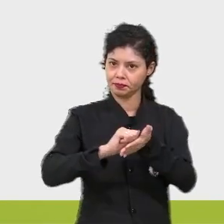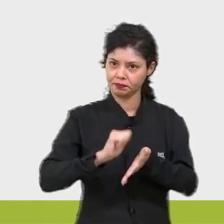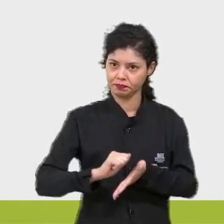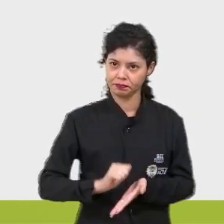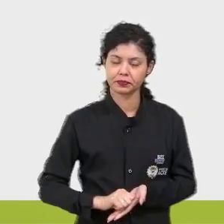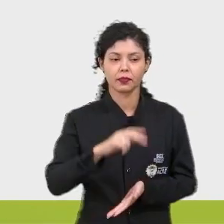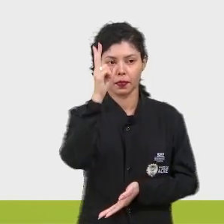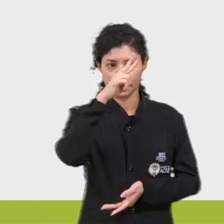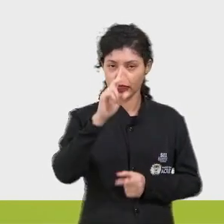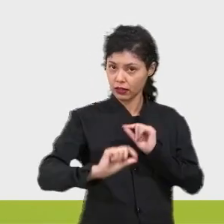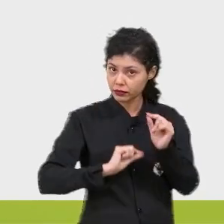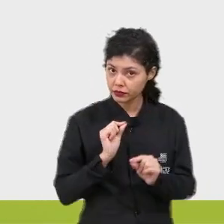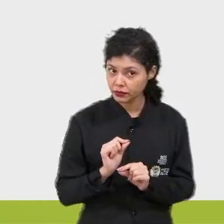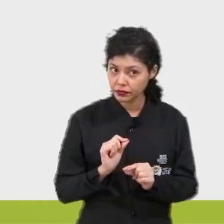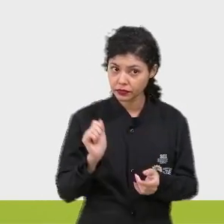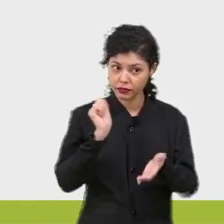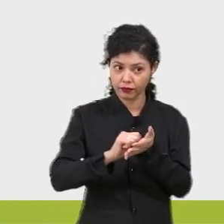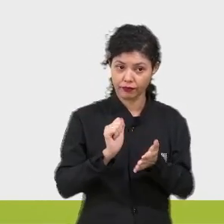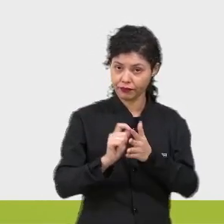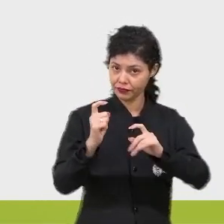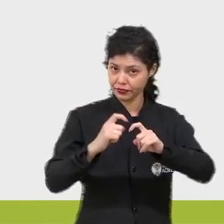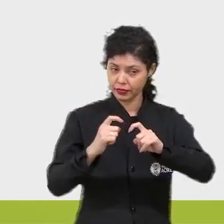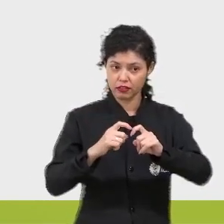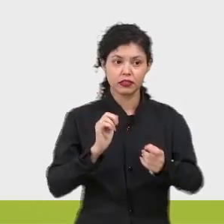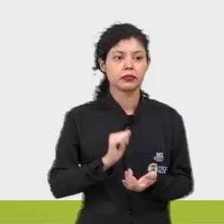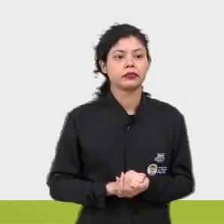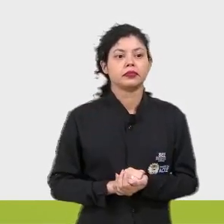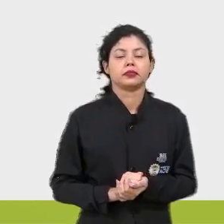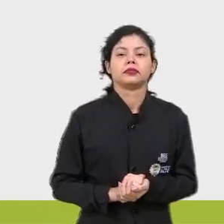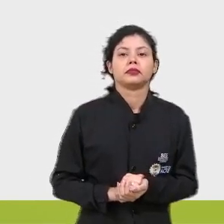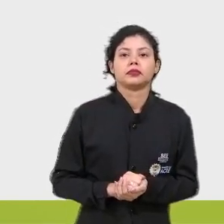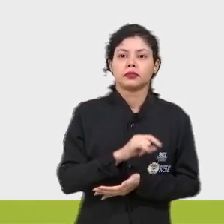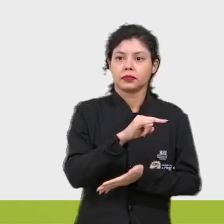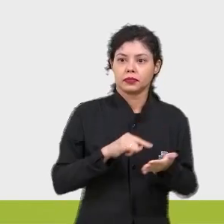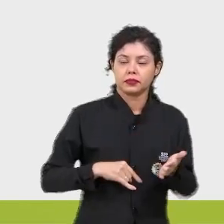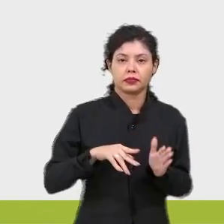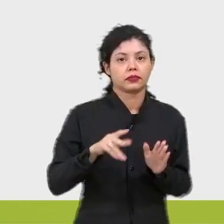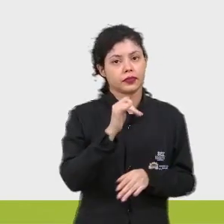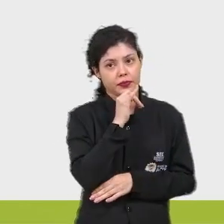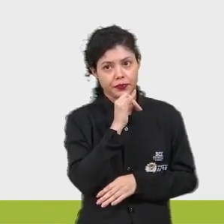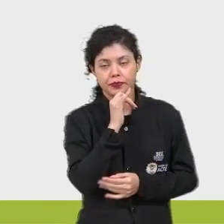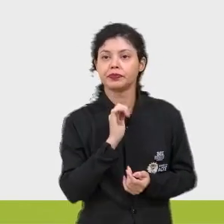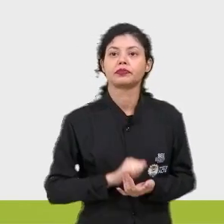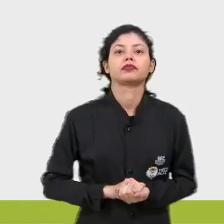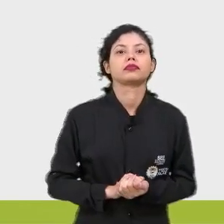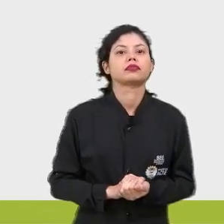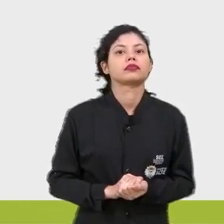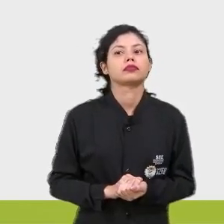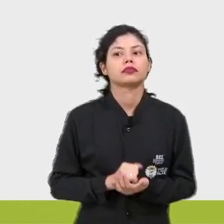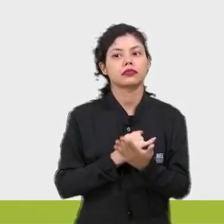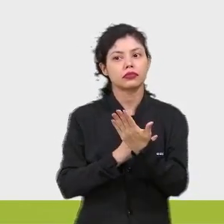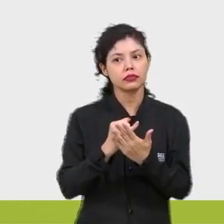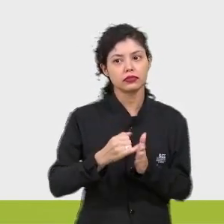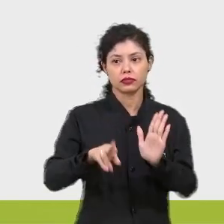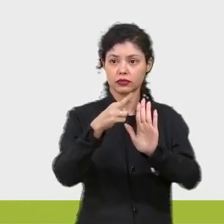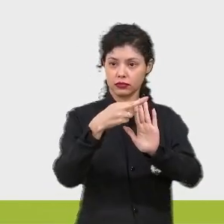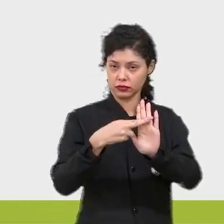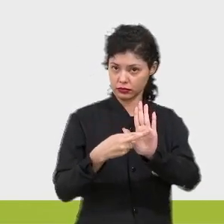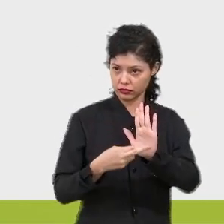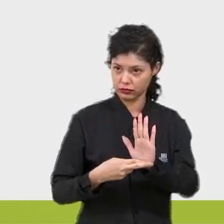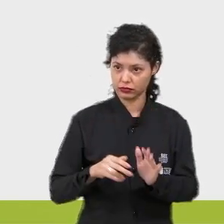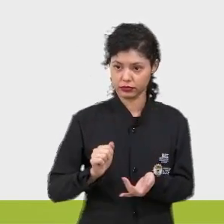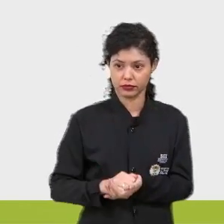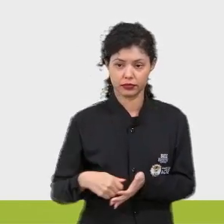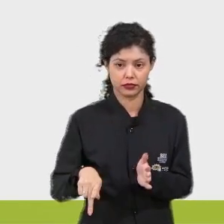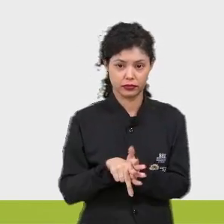prescritivo, lembra lá da prescrição médica, né, de uma receita, por exemplo, ou texto instrutivo, porque